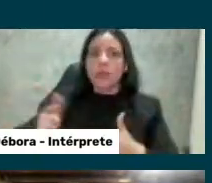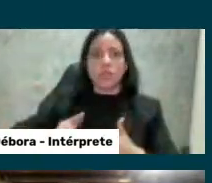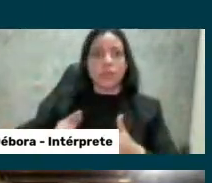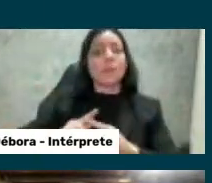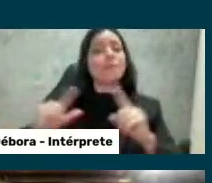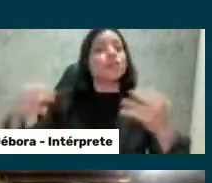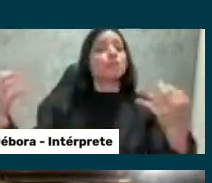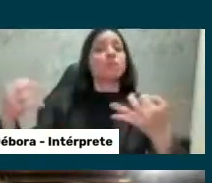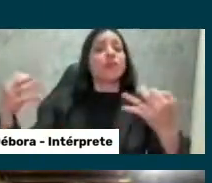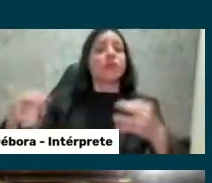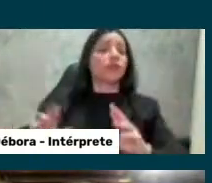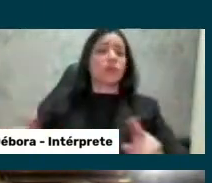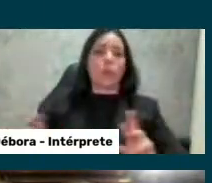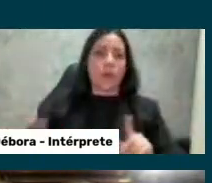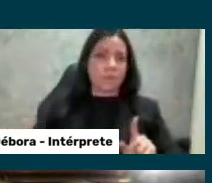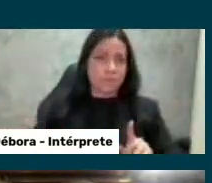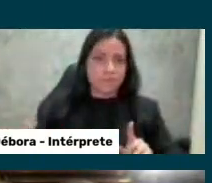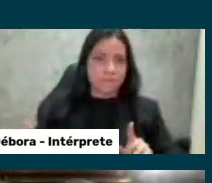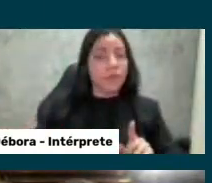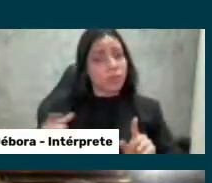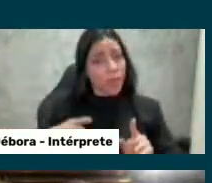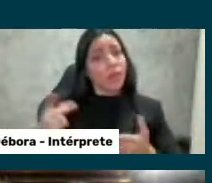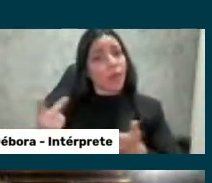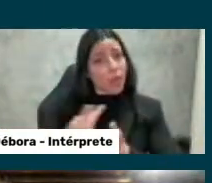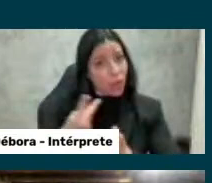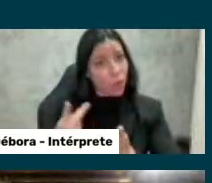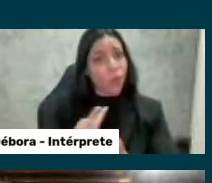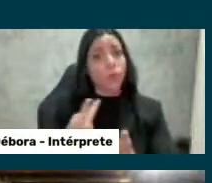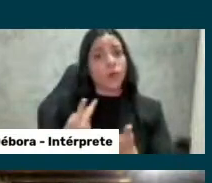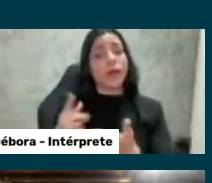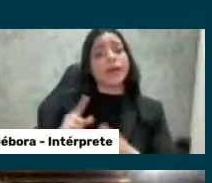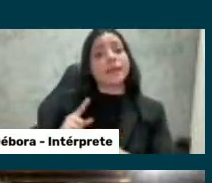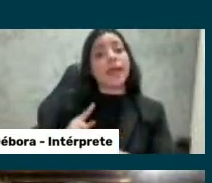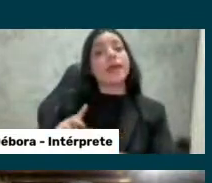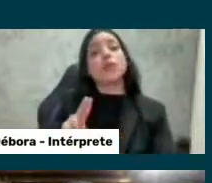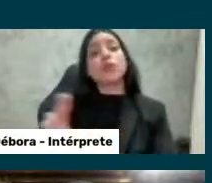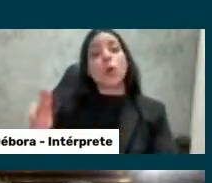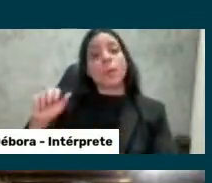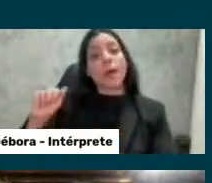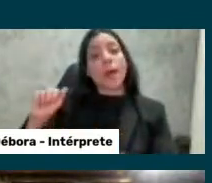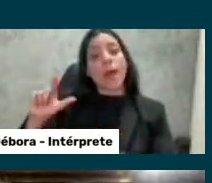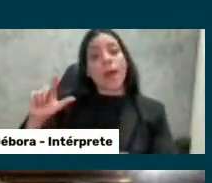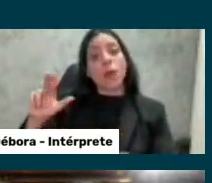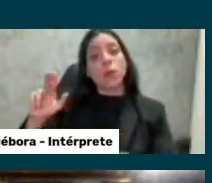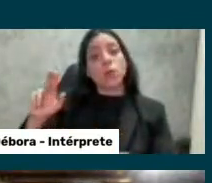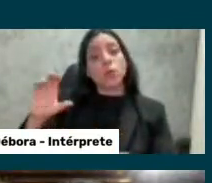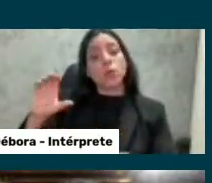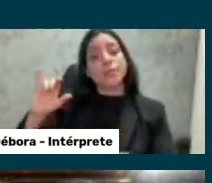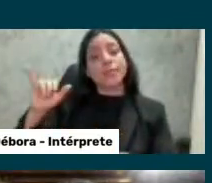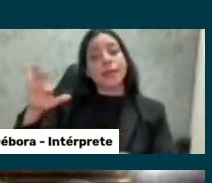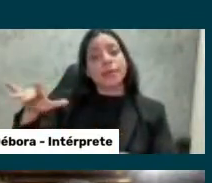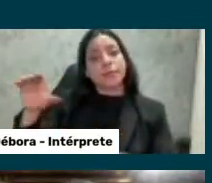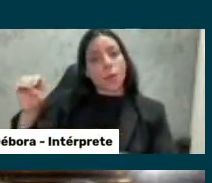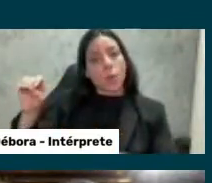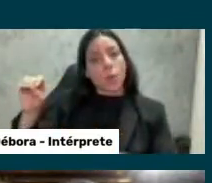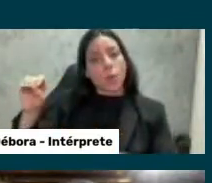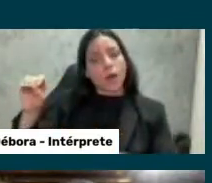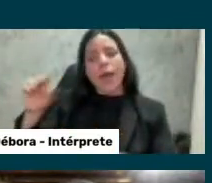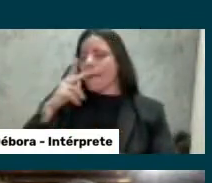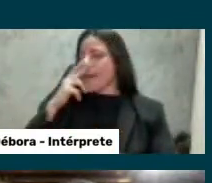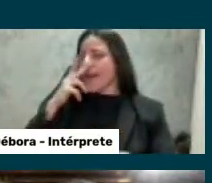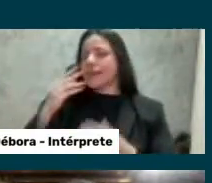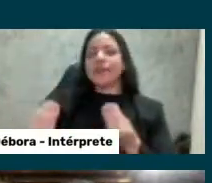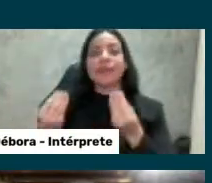existem erros, existem o que a gente chama de alucinações, aquilo que, na tentativa de nos surpreender, gera um resultado que não é